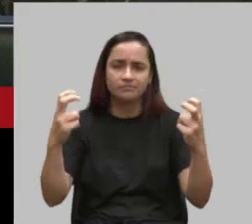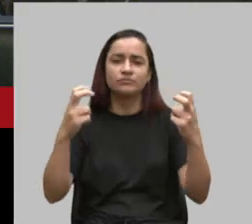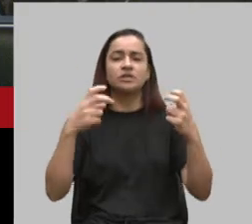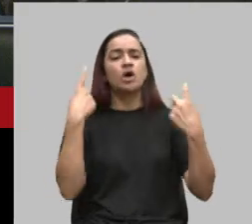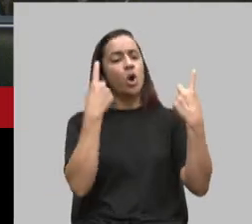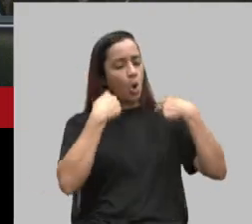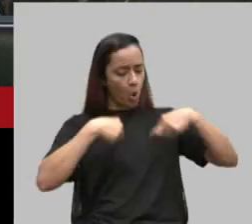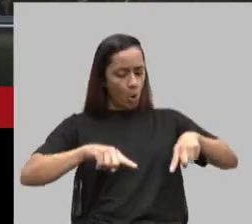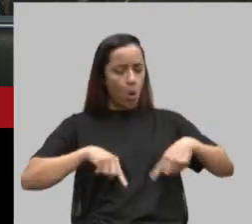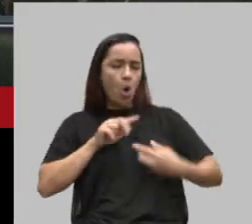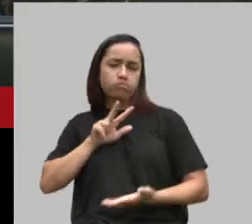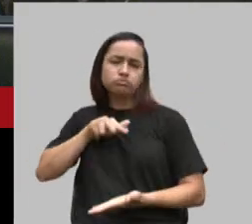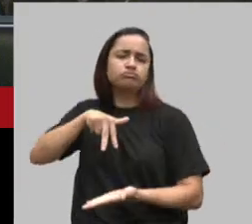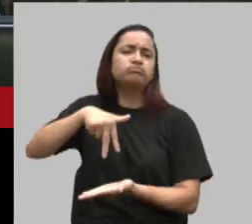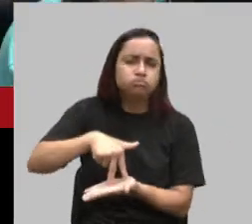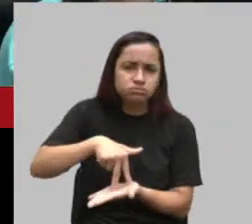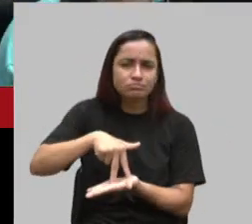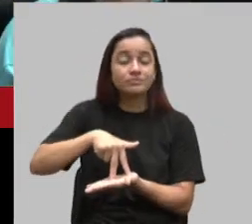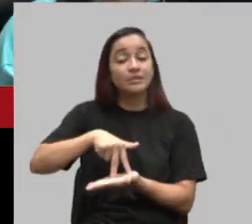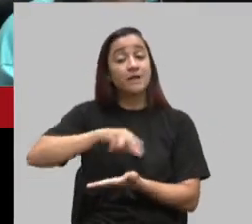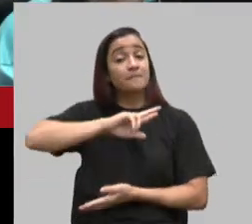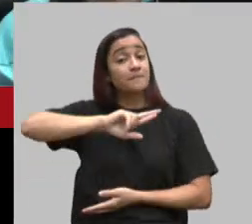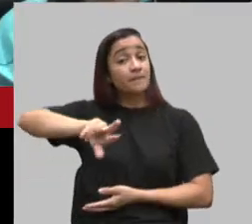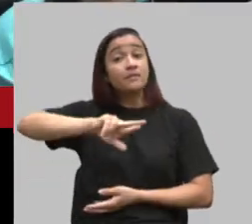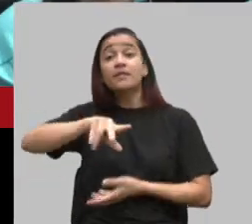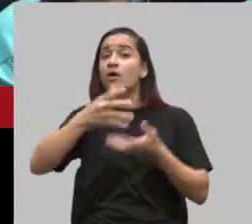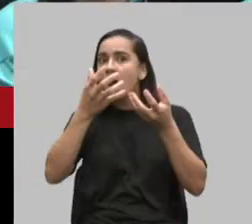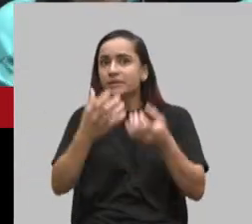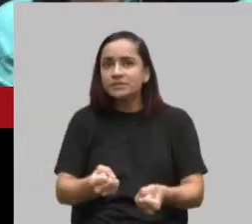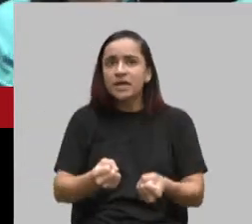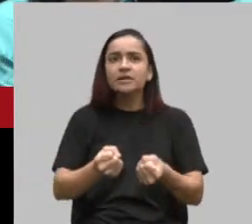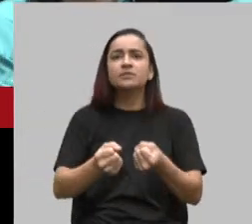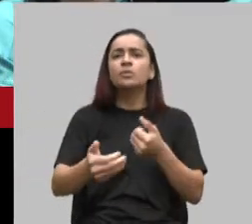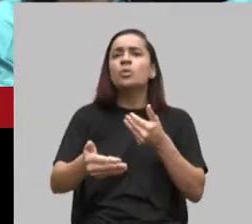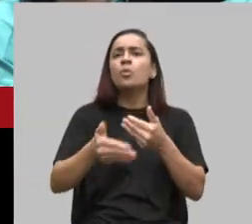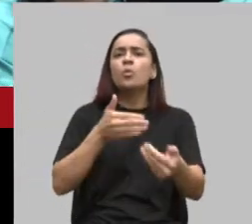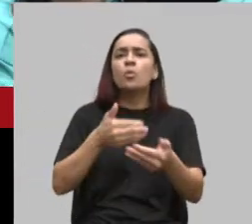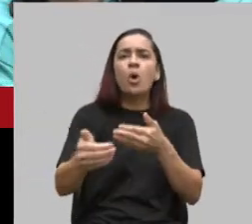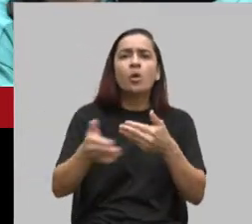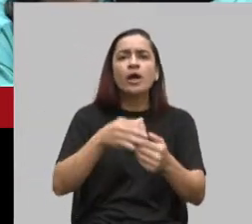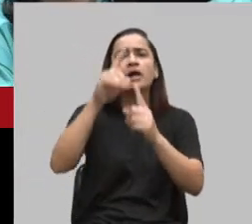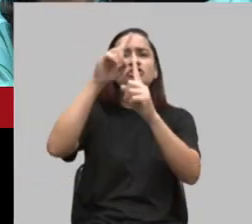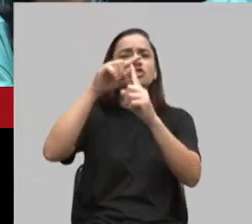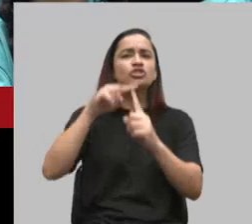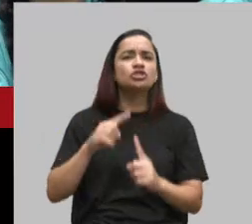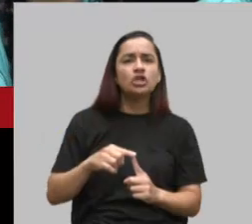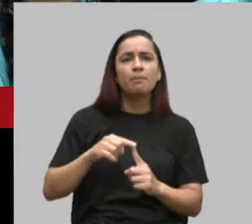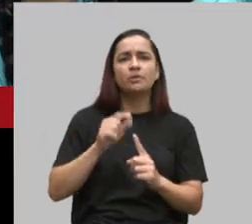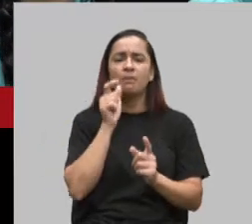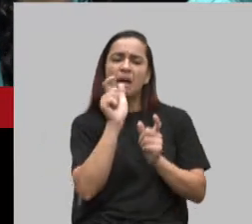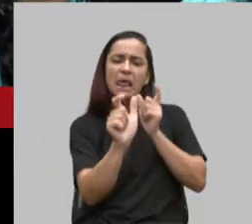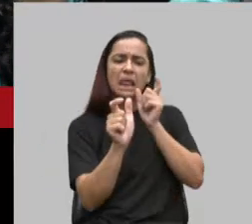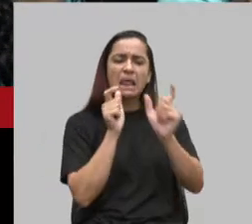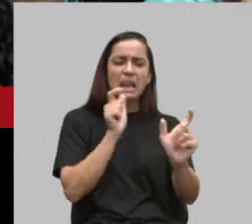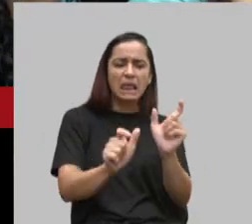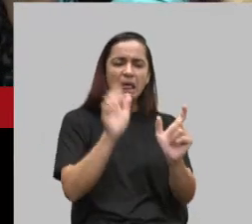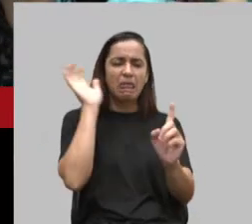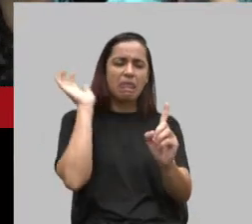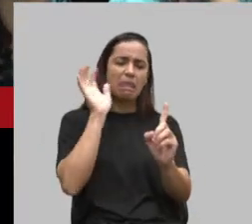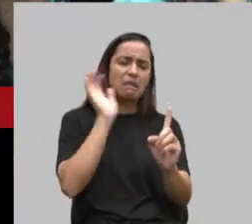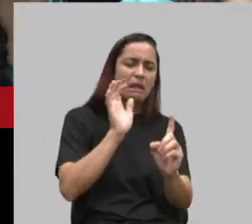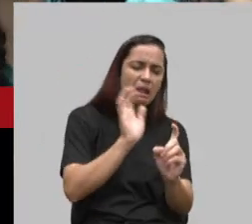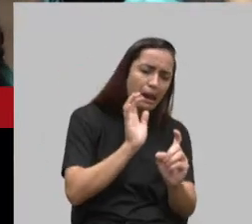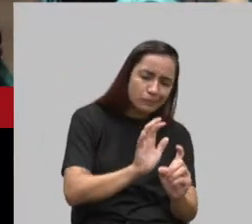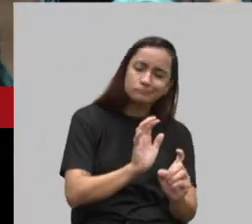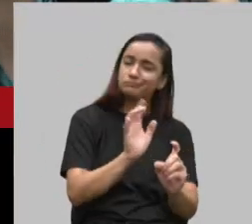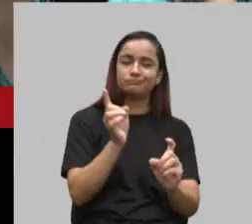não aceitem que nenhum adjetivo pessoal seja utilizado para diminuir tudo